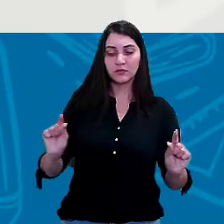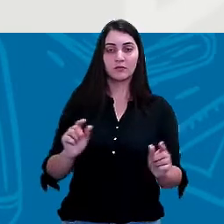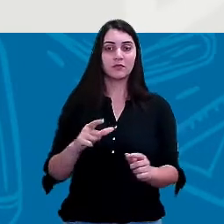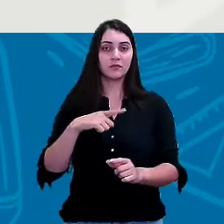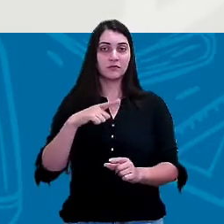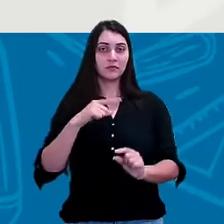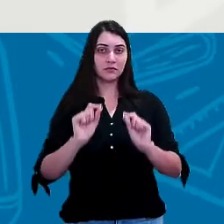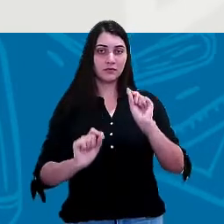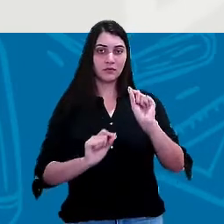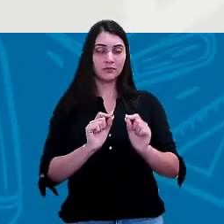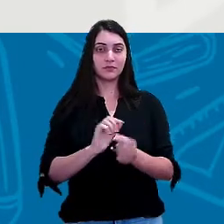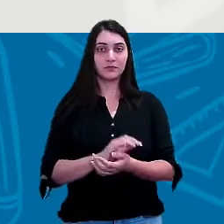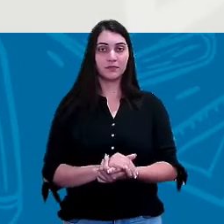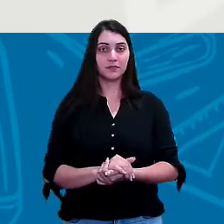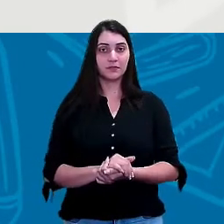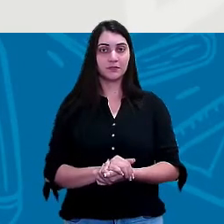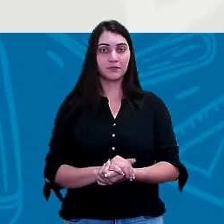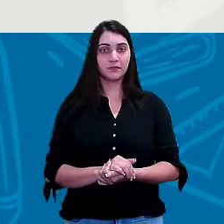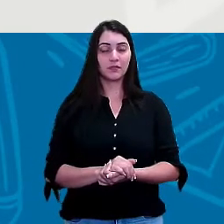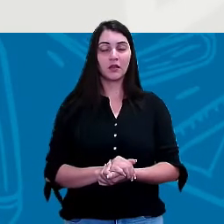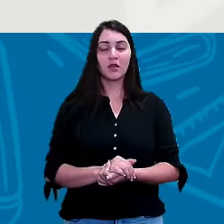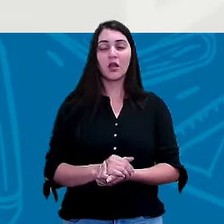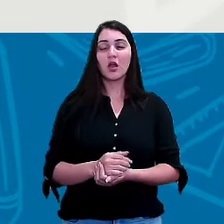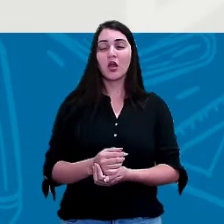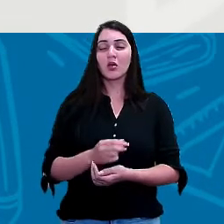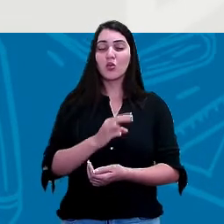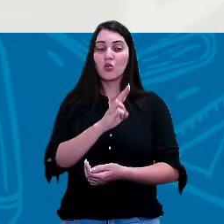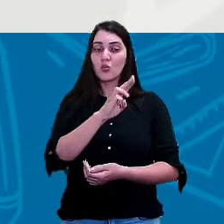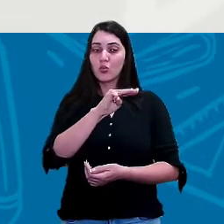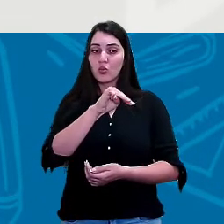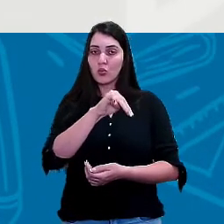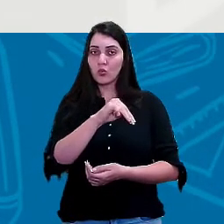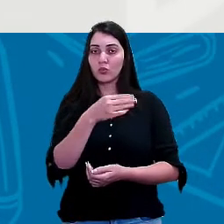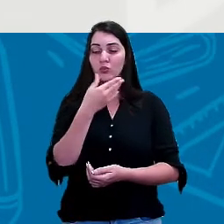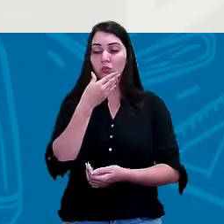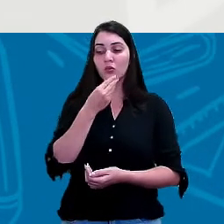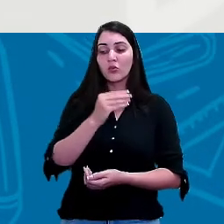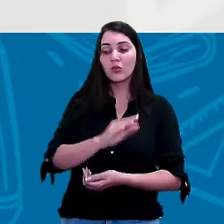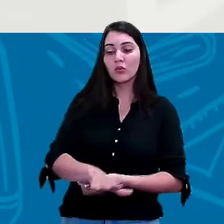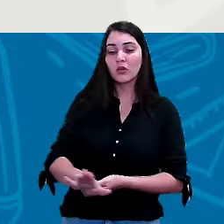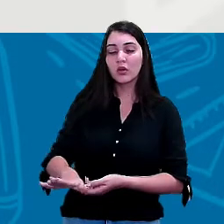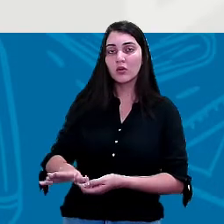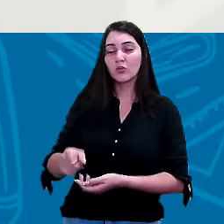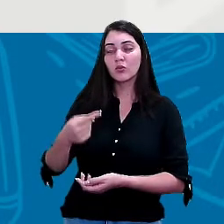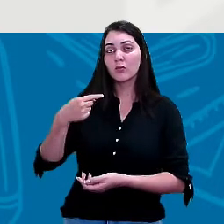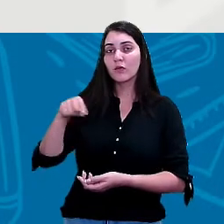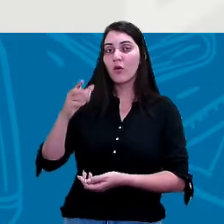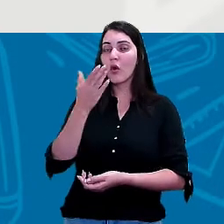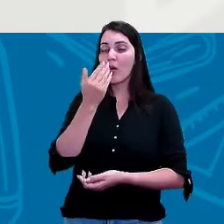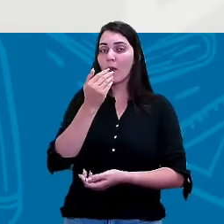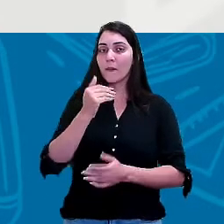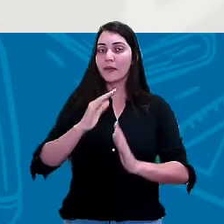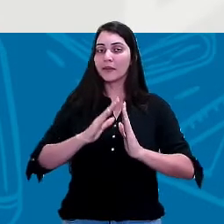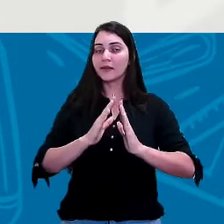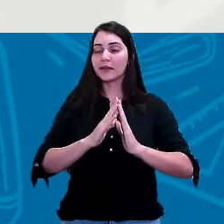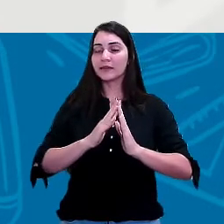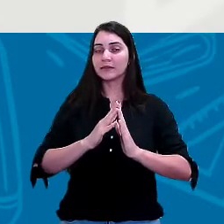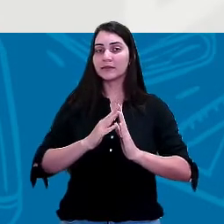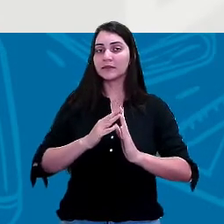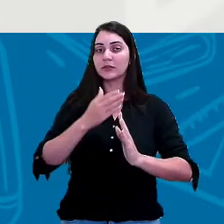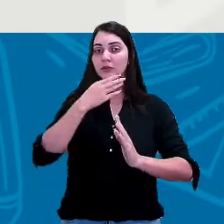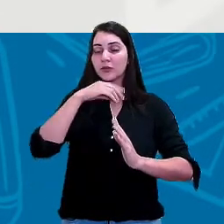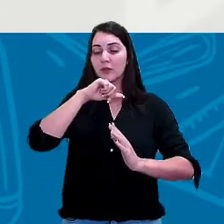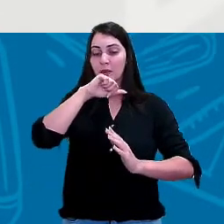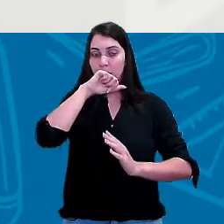nós temos aqui, ó, um garoto foi jantar na casa dos pais. Lá na frase anterior eu